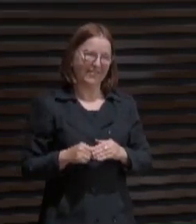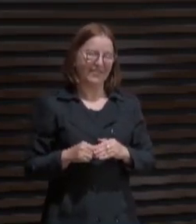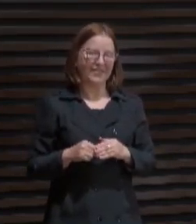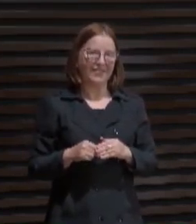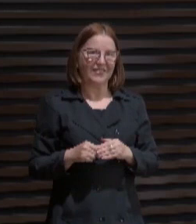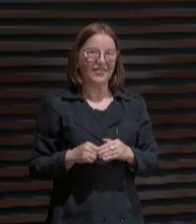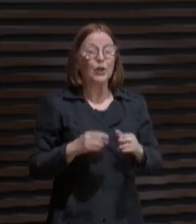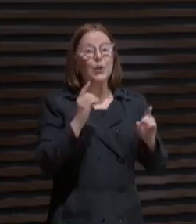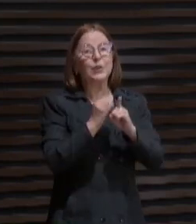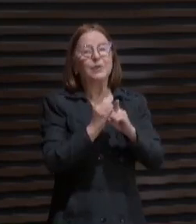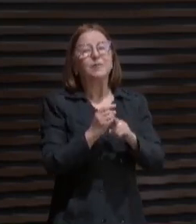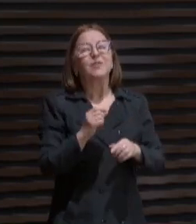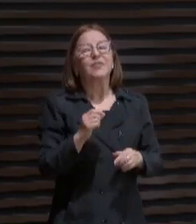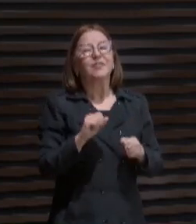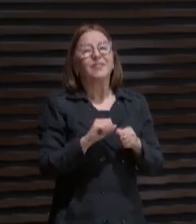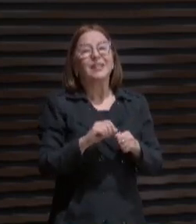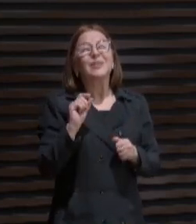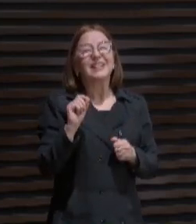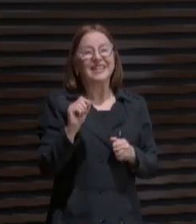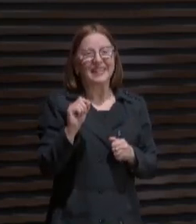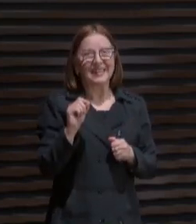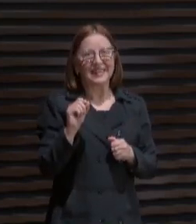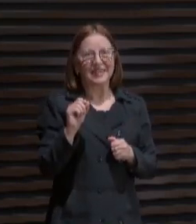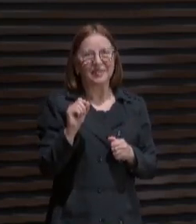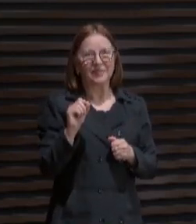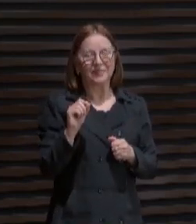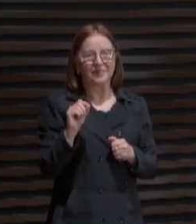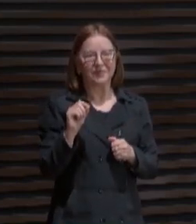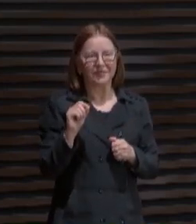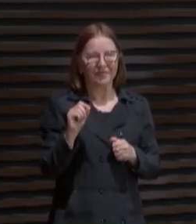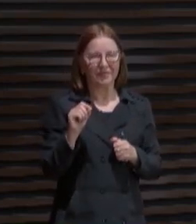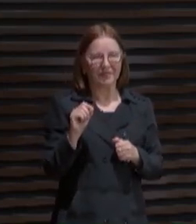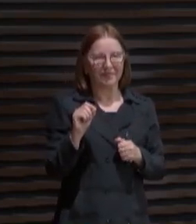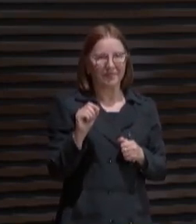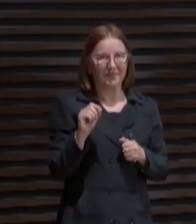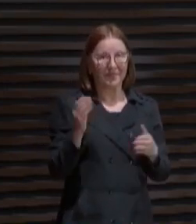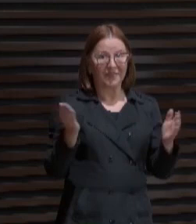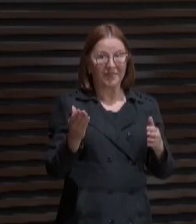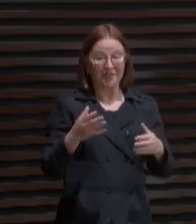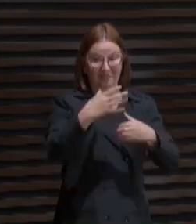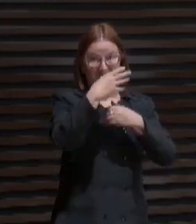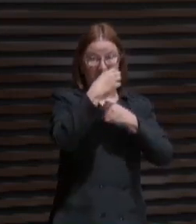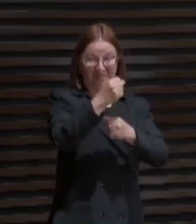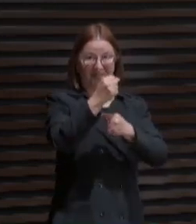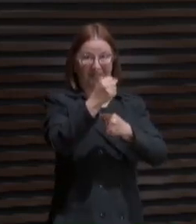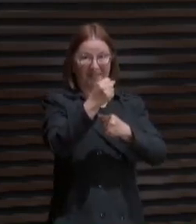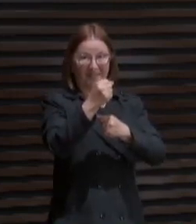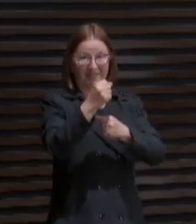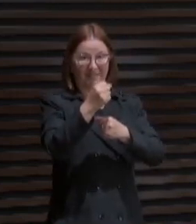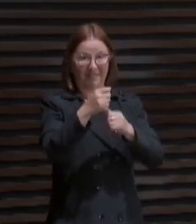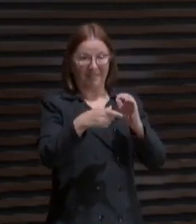dos discípulos agora? De medrosos a fortalecidos. De